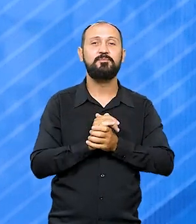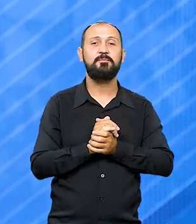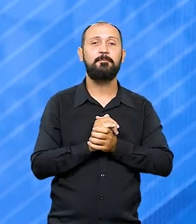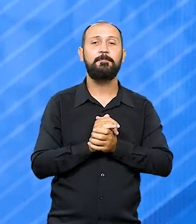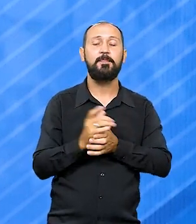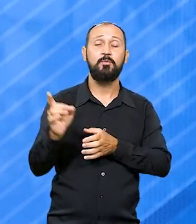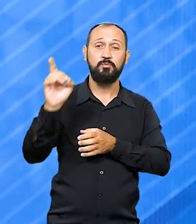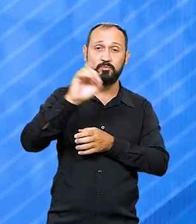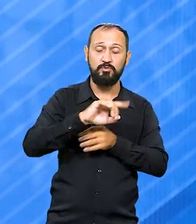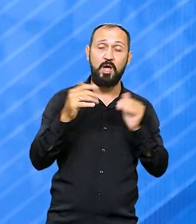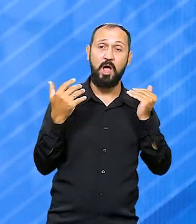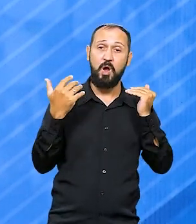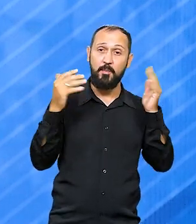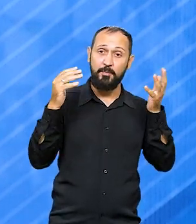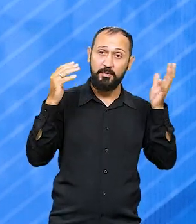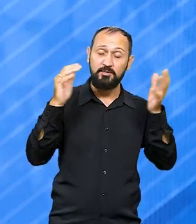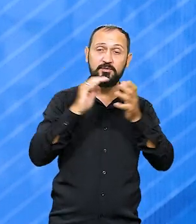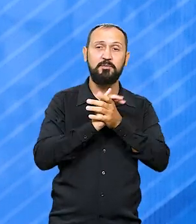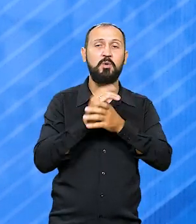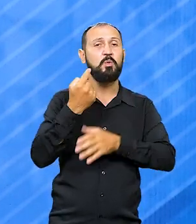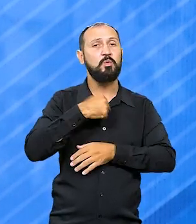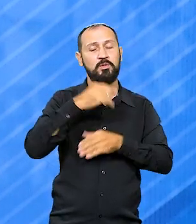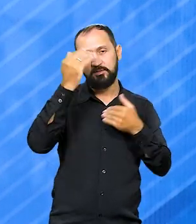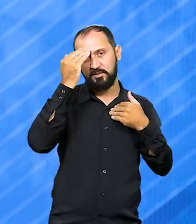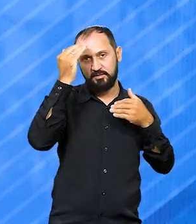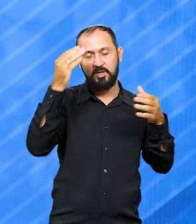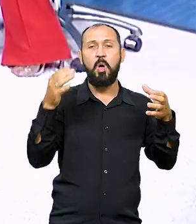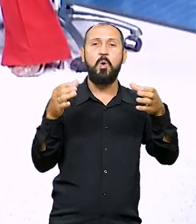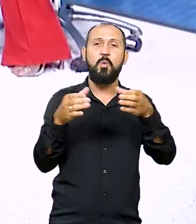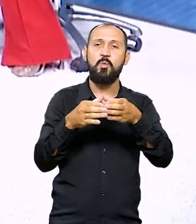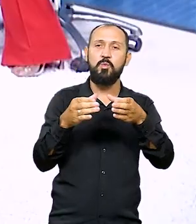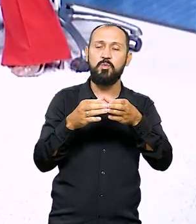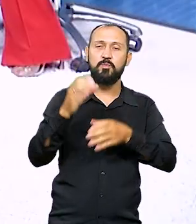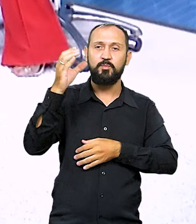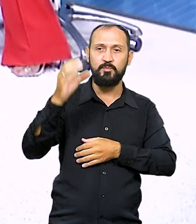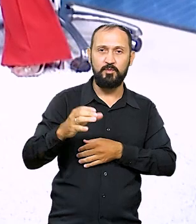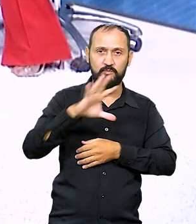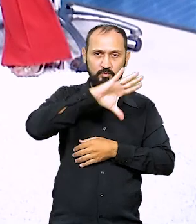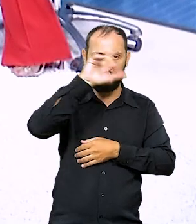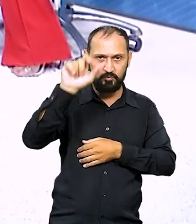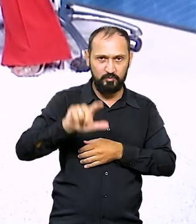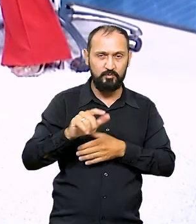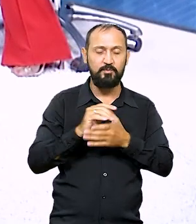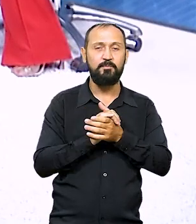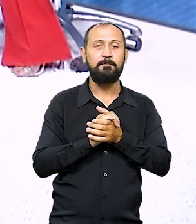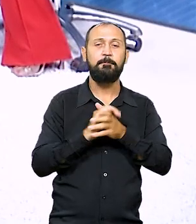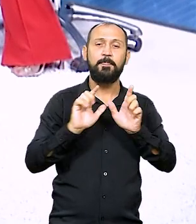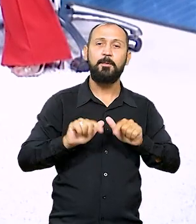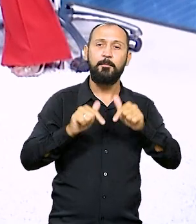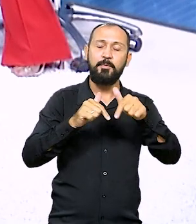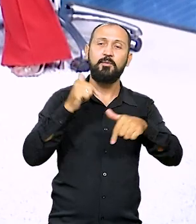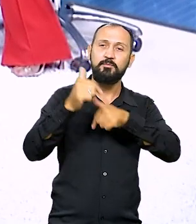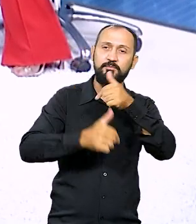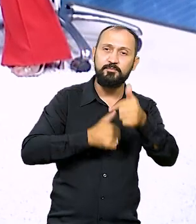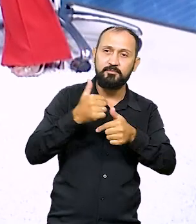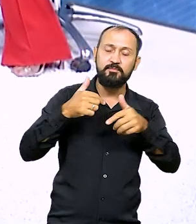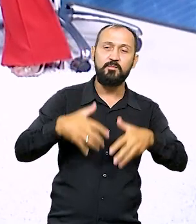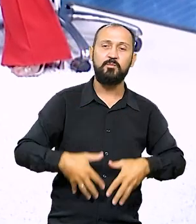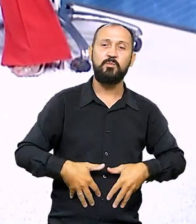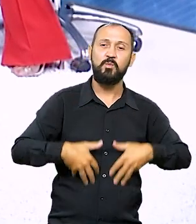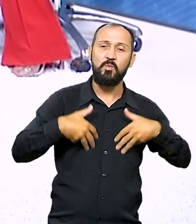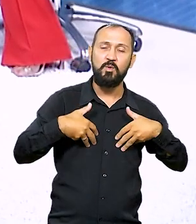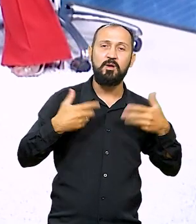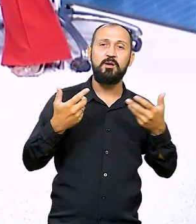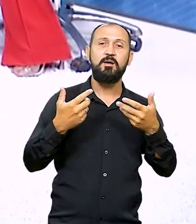Então é uma data comemorativa que nós agradecemos toda a advocacia criminal do Mato Grosso do Sul pela atuação